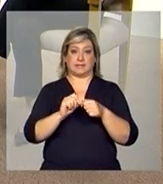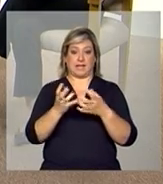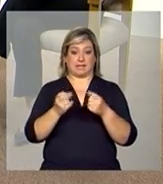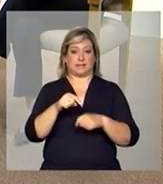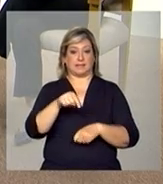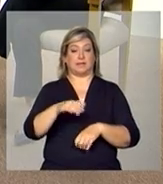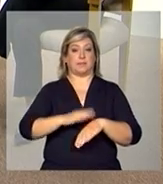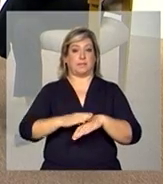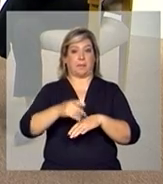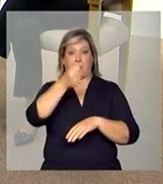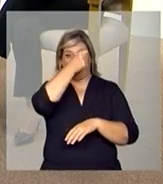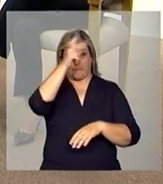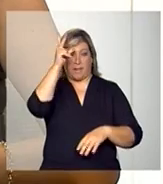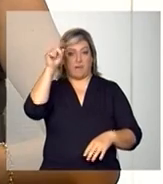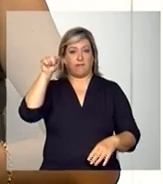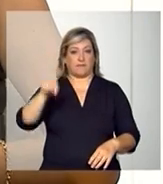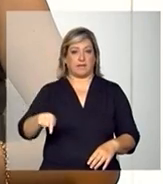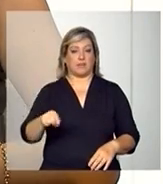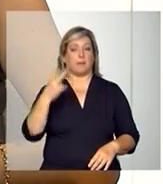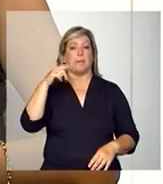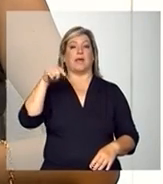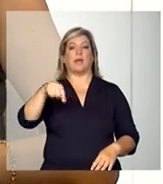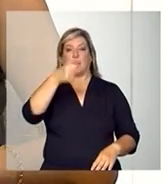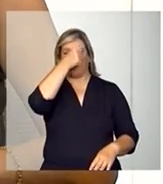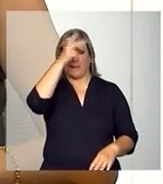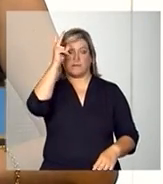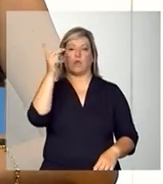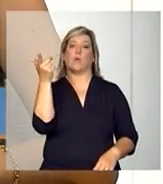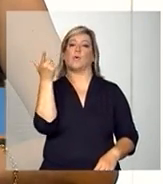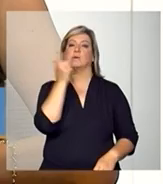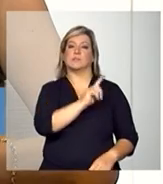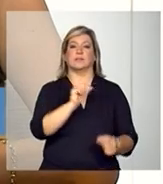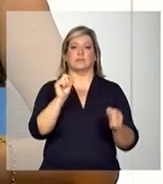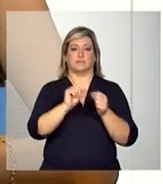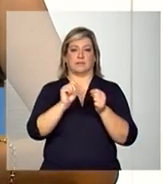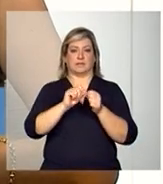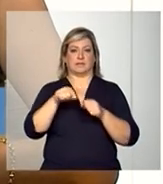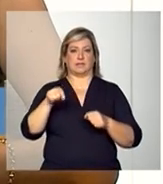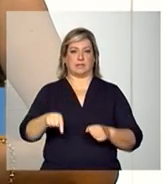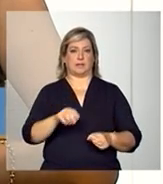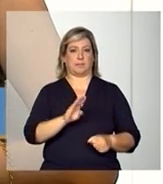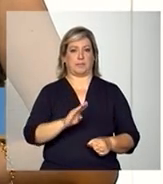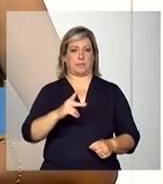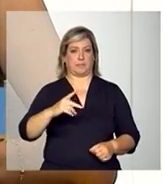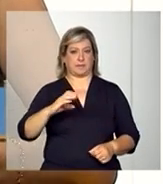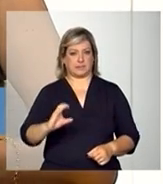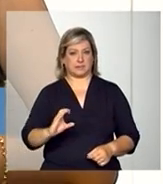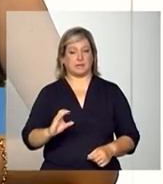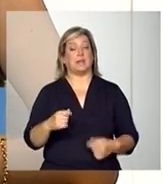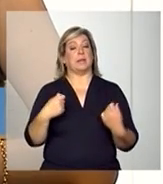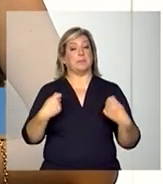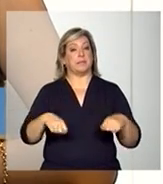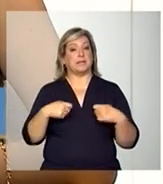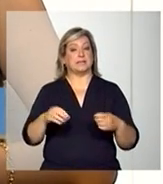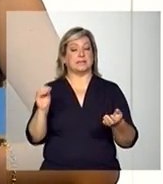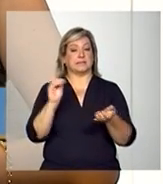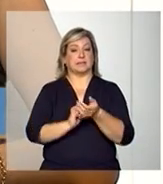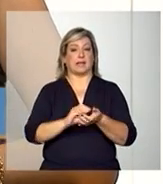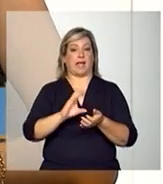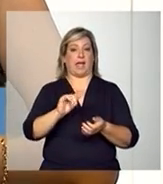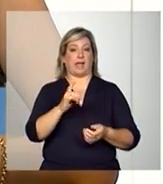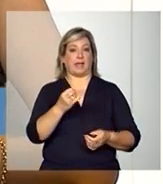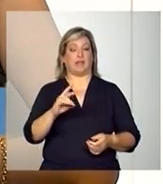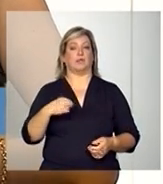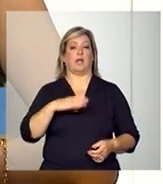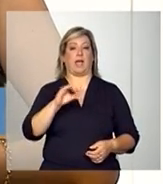para que o prefeito consiga aderir ao BPC é necessário que ele esteja cadastrado no C de suas aqui a gente fala muito disso né então